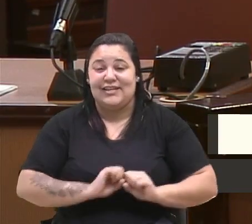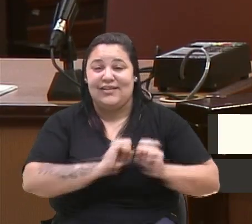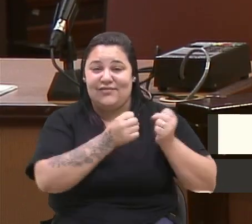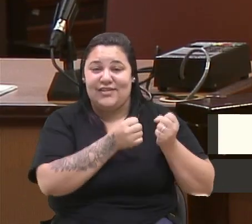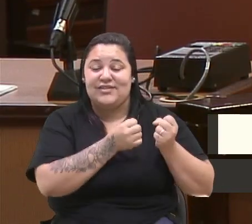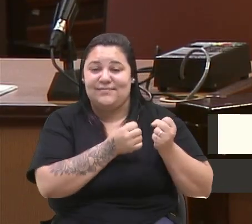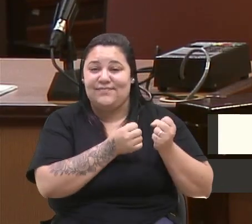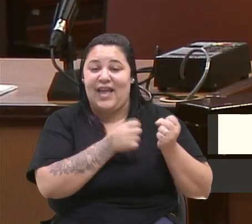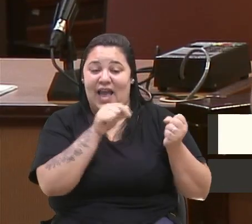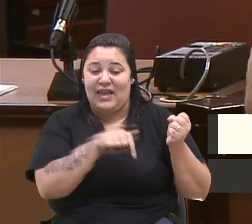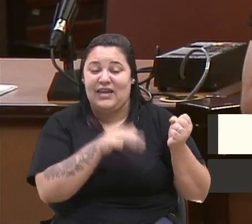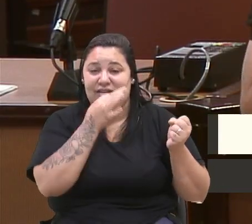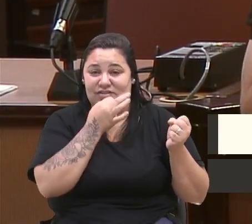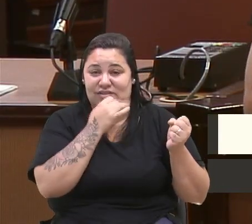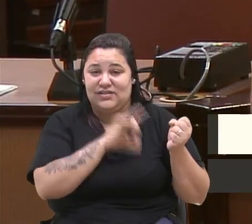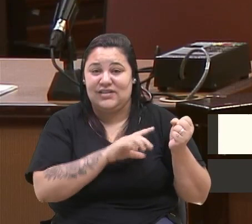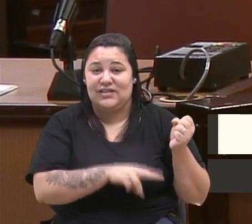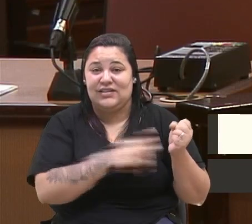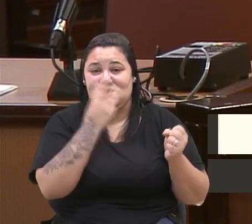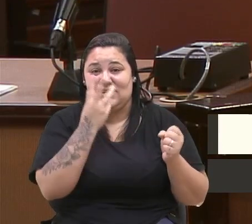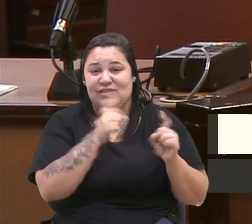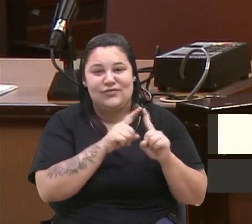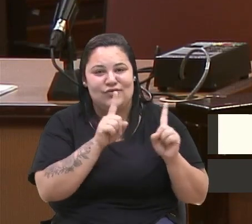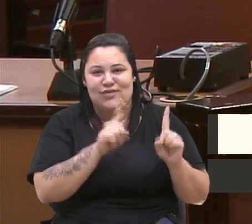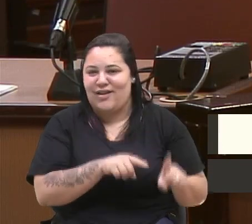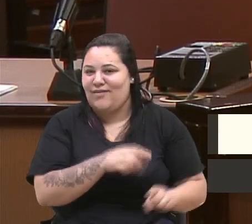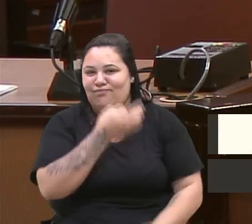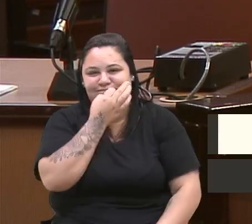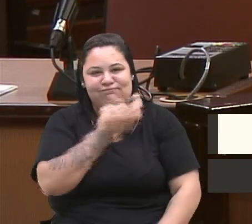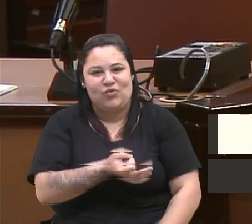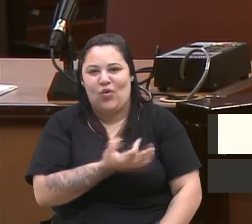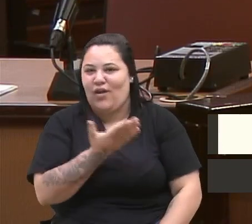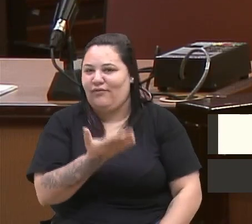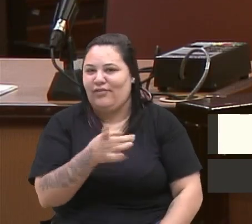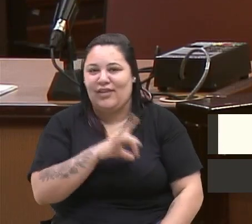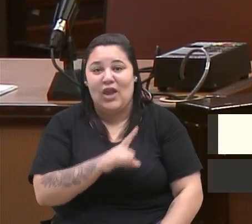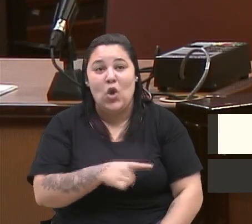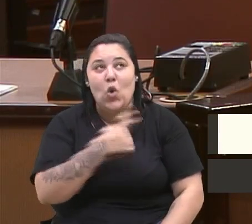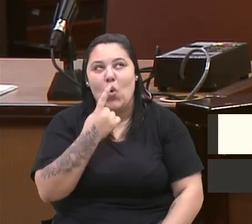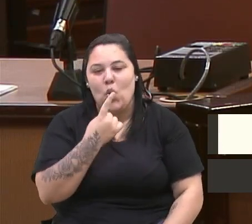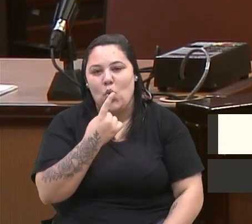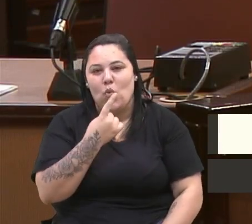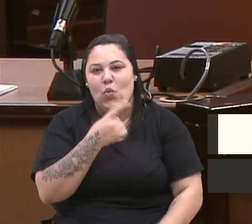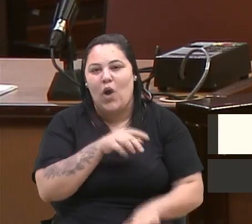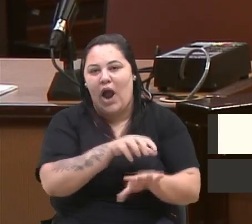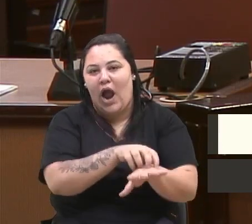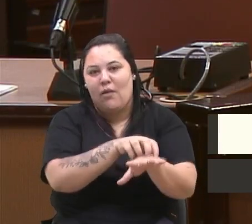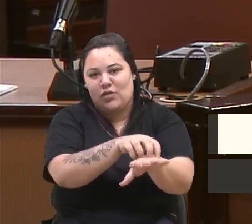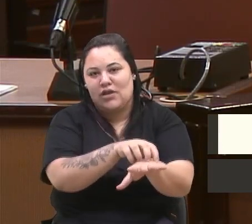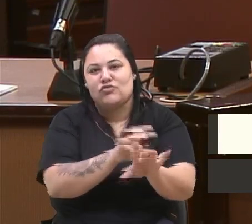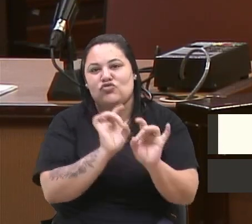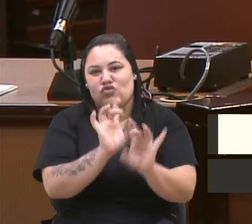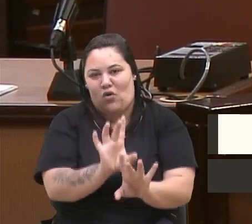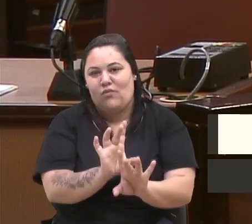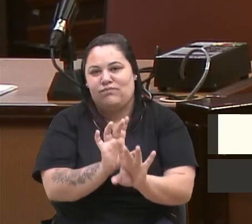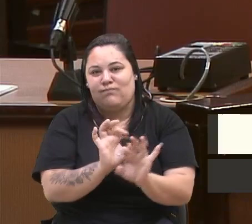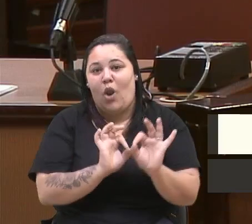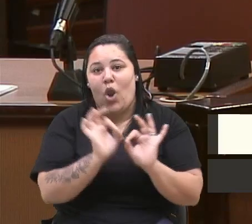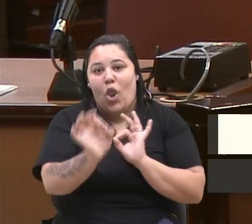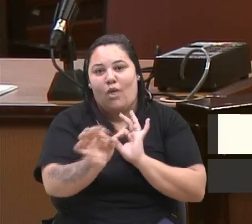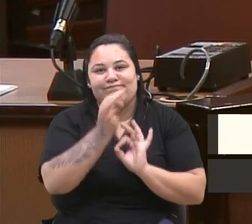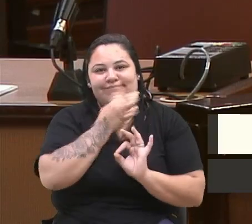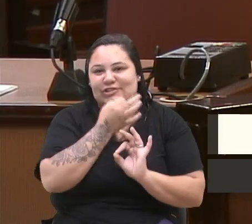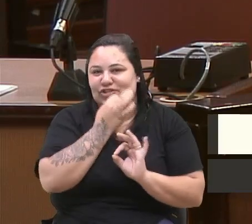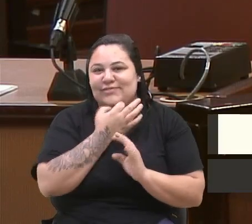termos 3 funcionários, é um absurdo ter só uma caminhonete pela extensão territorial de Caxias do Sul, por